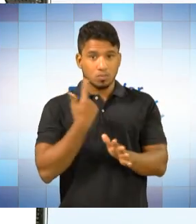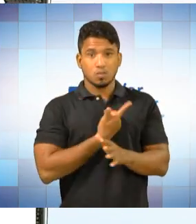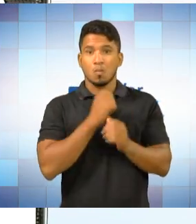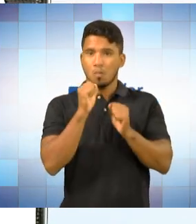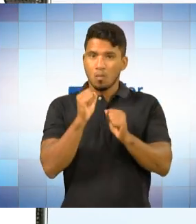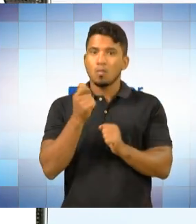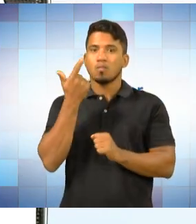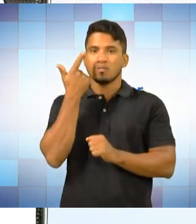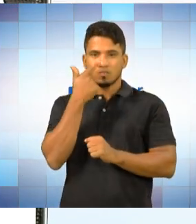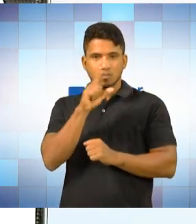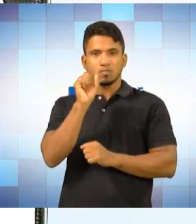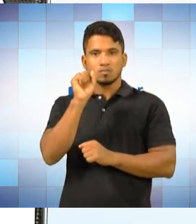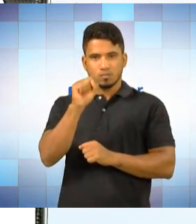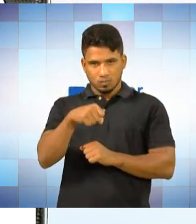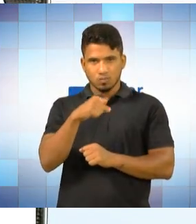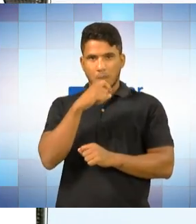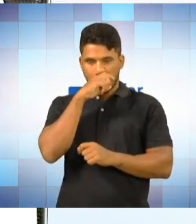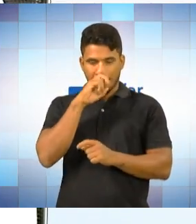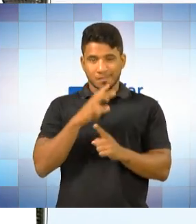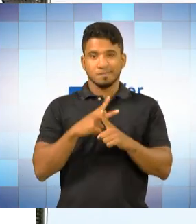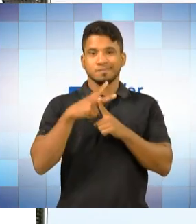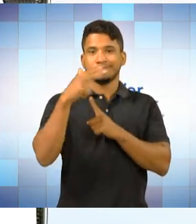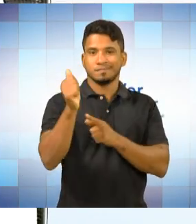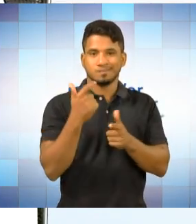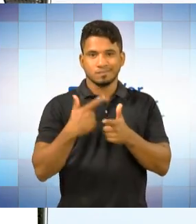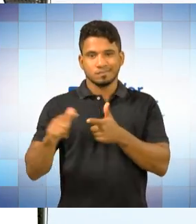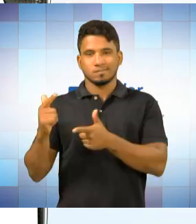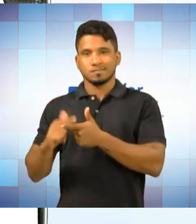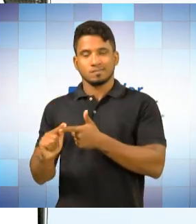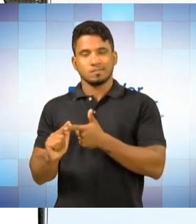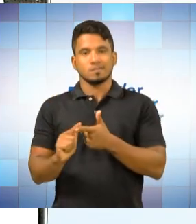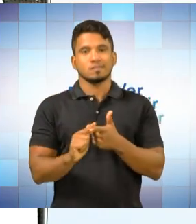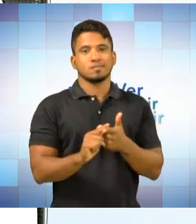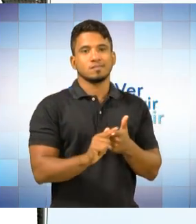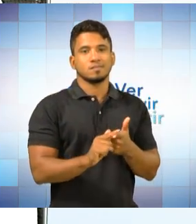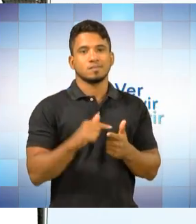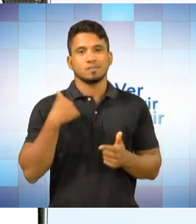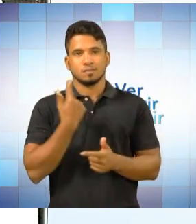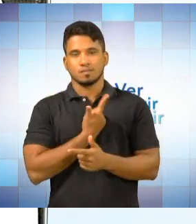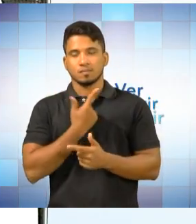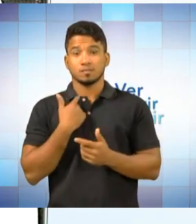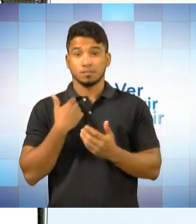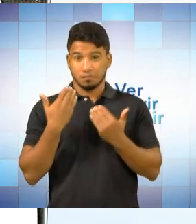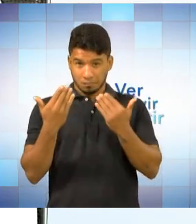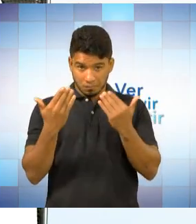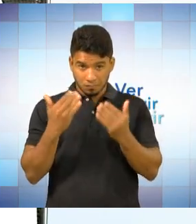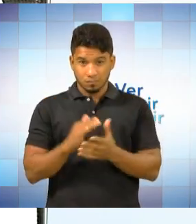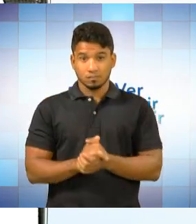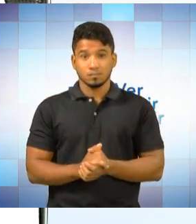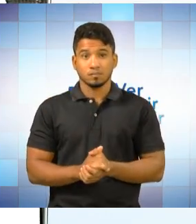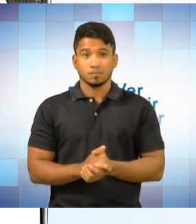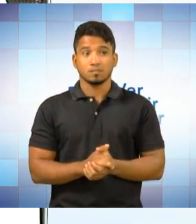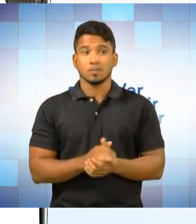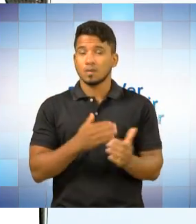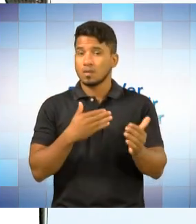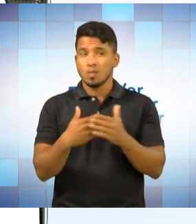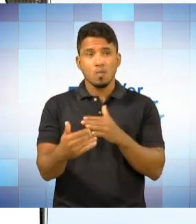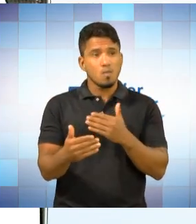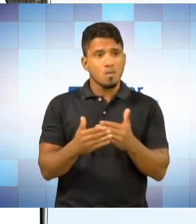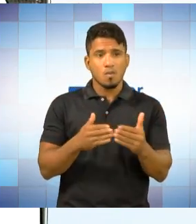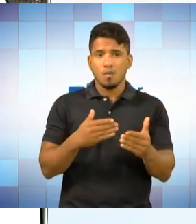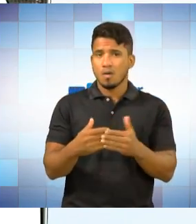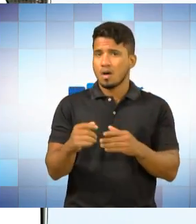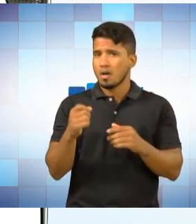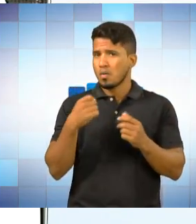podemos superar os obstáculos que estão na nossa frente. E que qualquer que seja